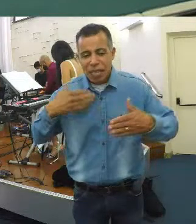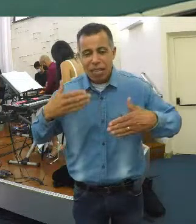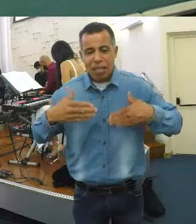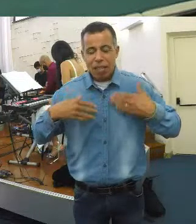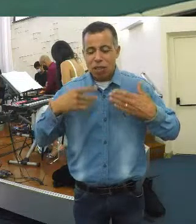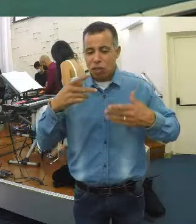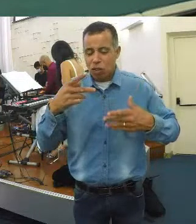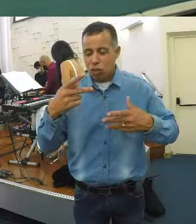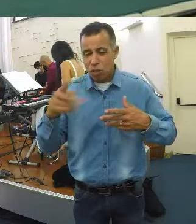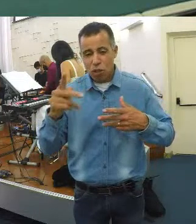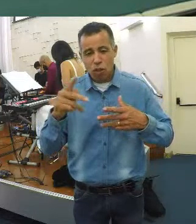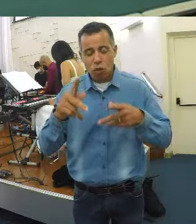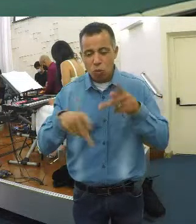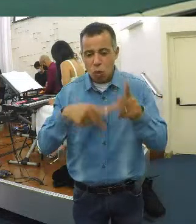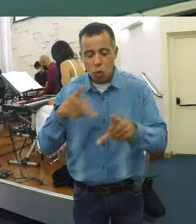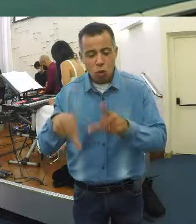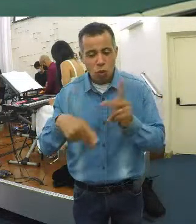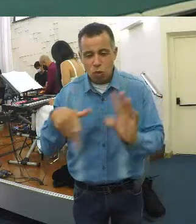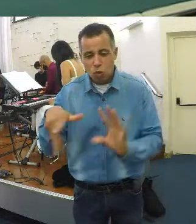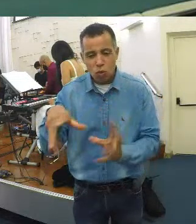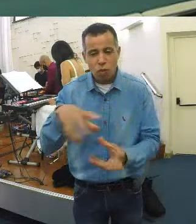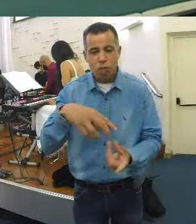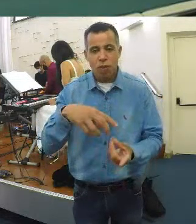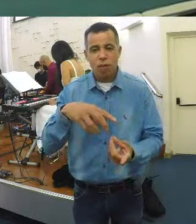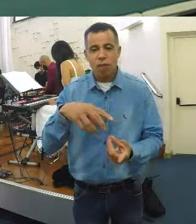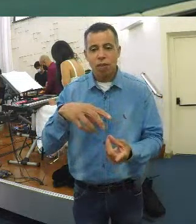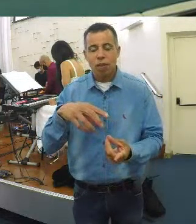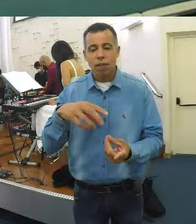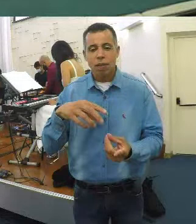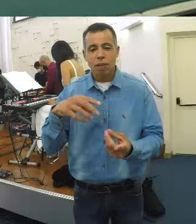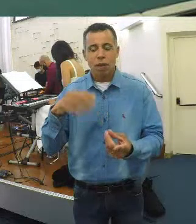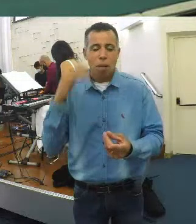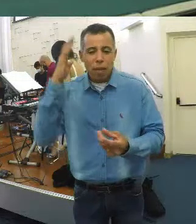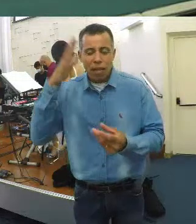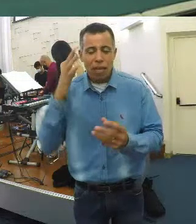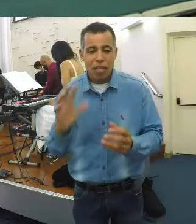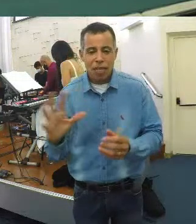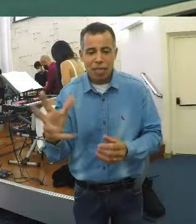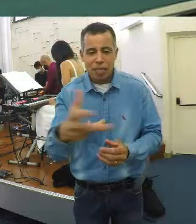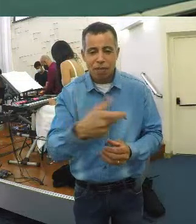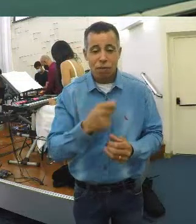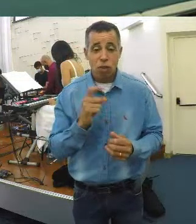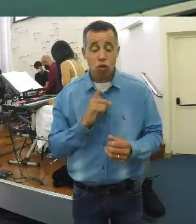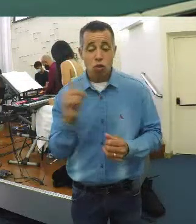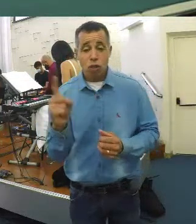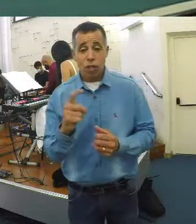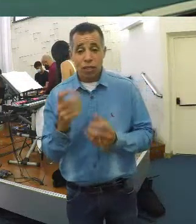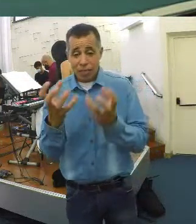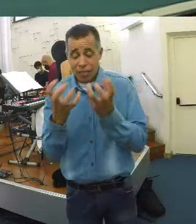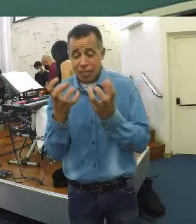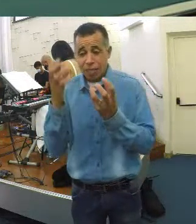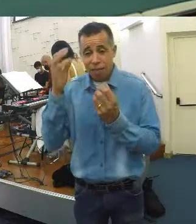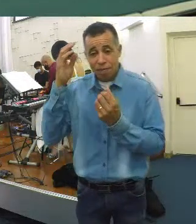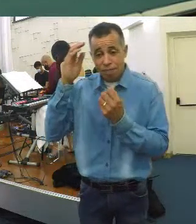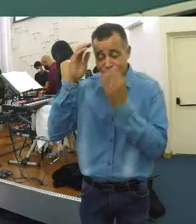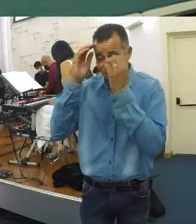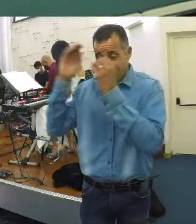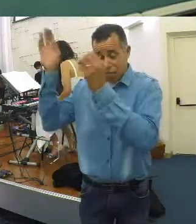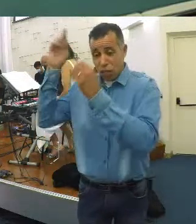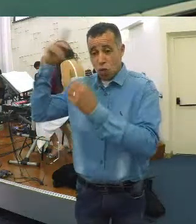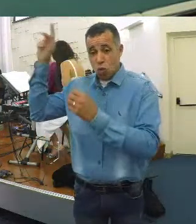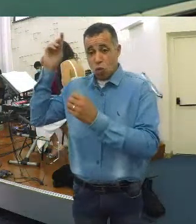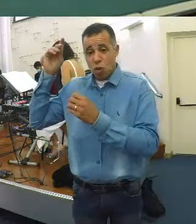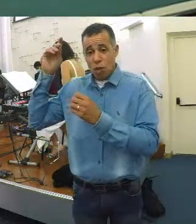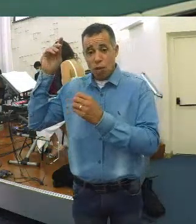que alegre a terra com a mensagem de salvação. Nós queremos Te dar graças por Tua palavra, pelo Teu Santo